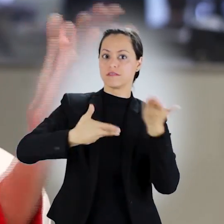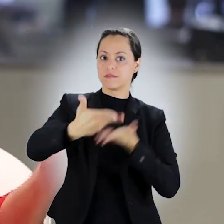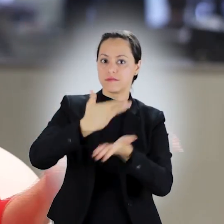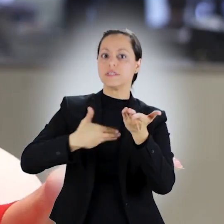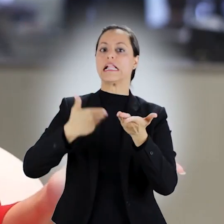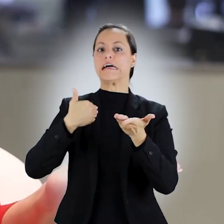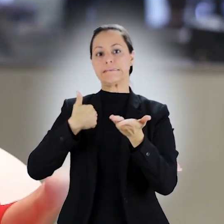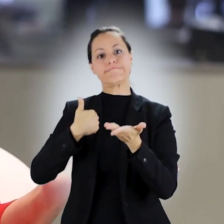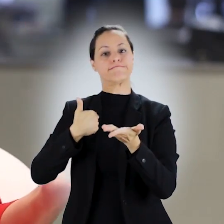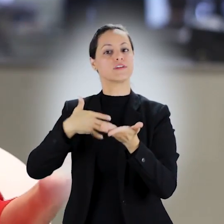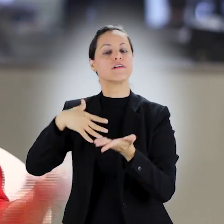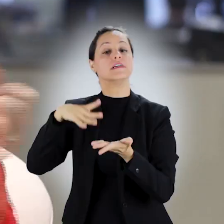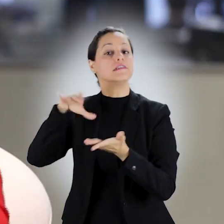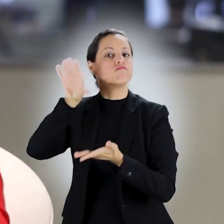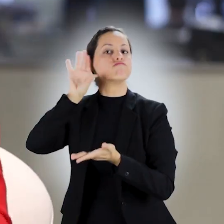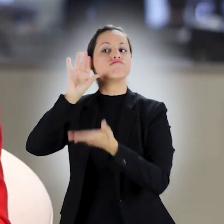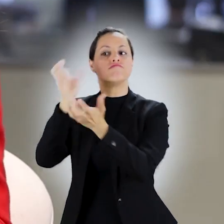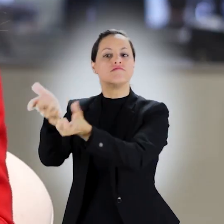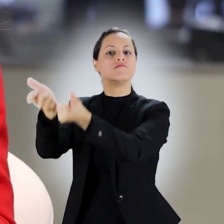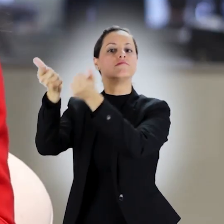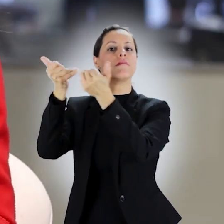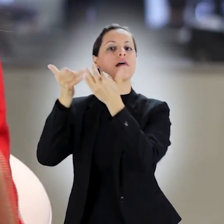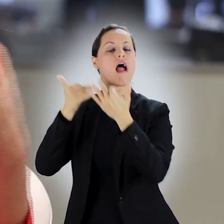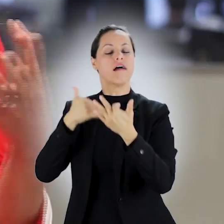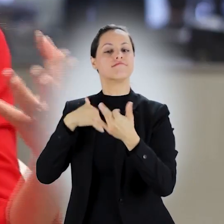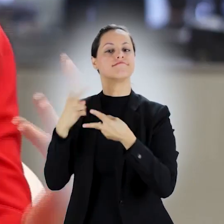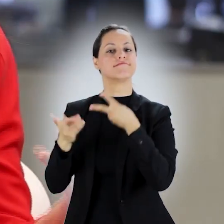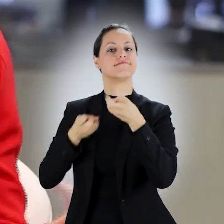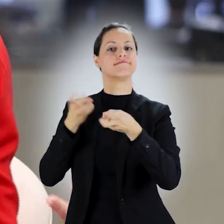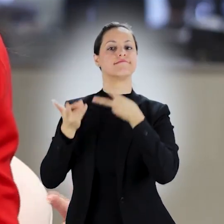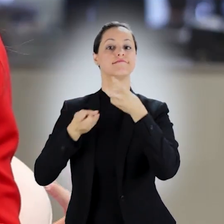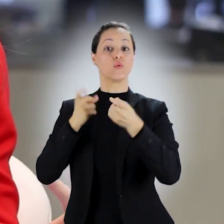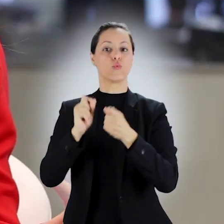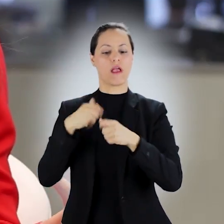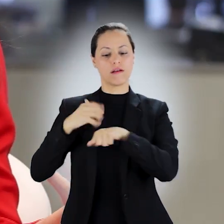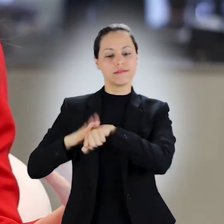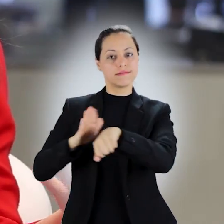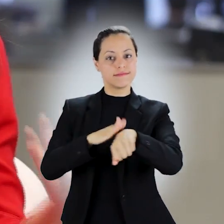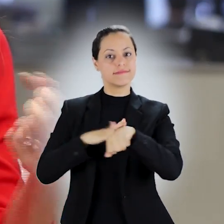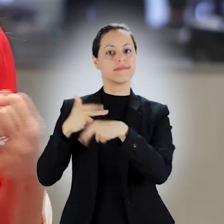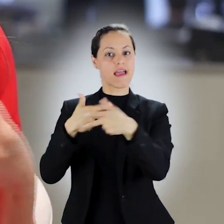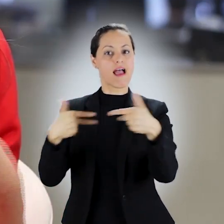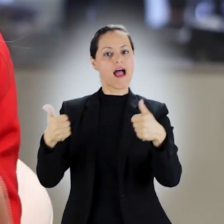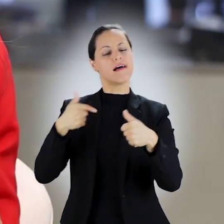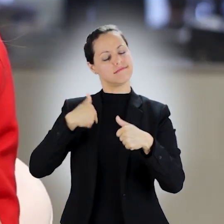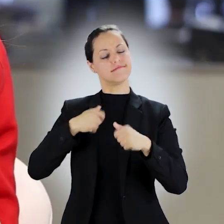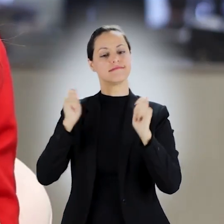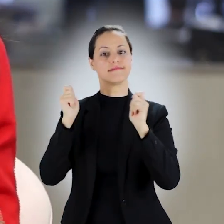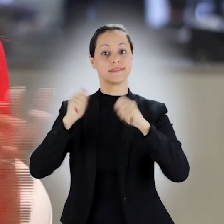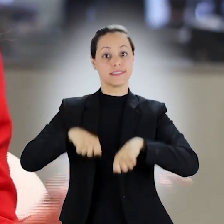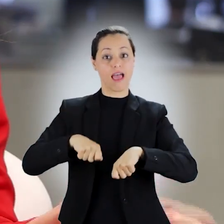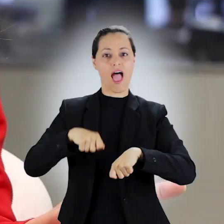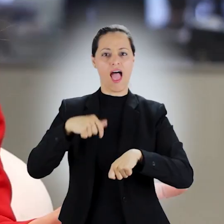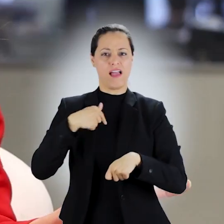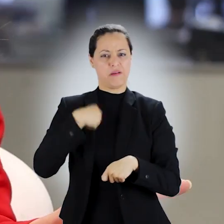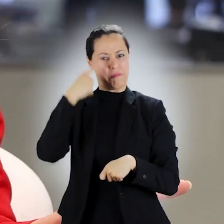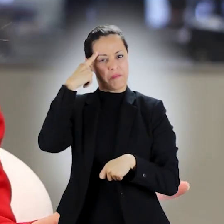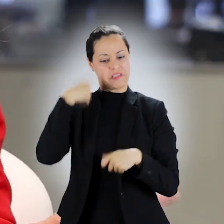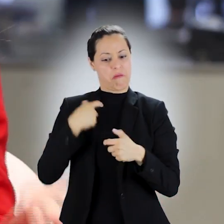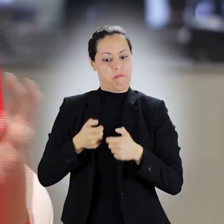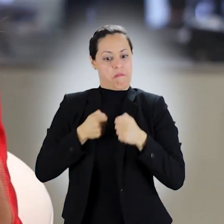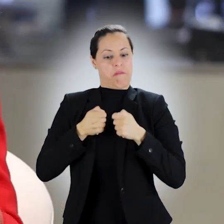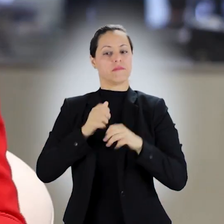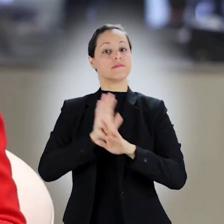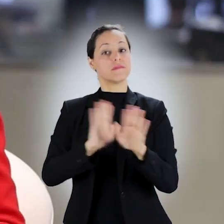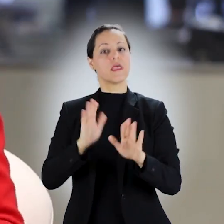se você está aberto a ouvir, né? E aí eu percebi que fazer várias coisas, né, era uma habilidade minha e que eu não podia conter isso,